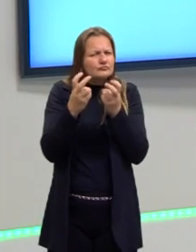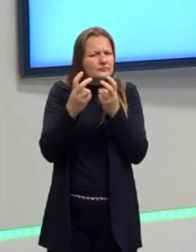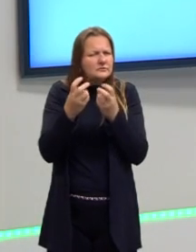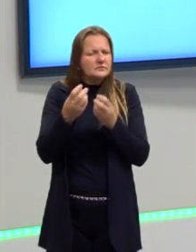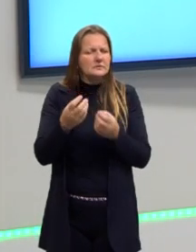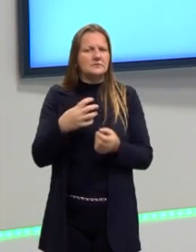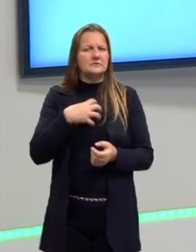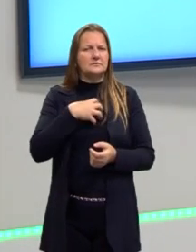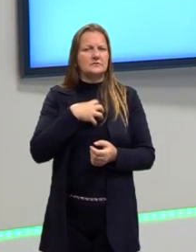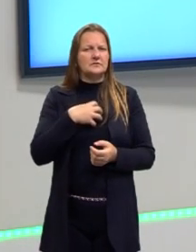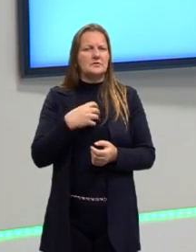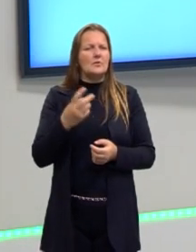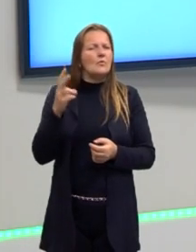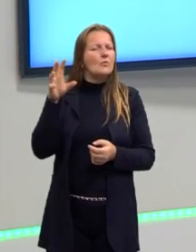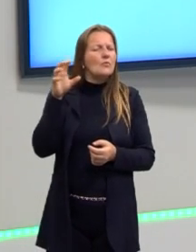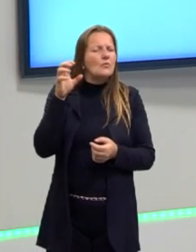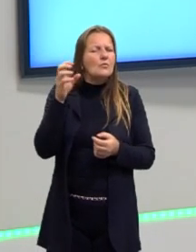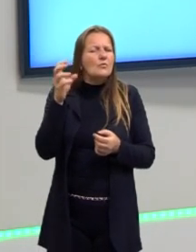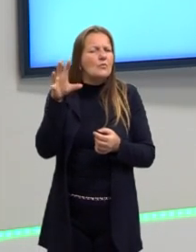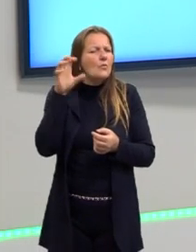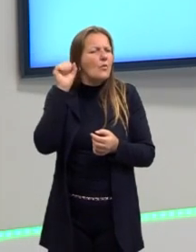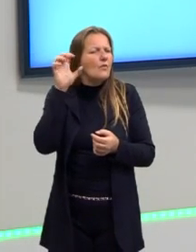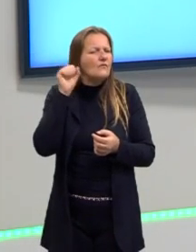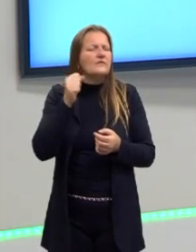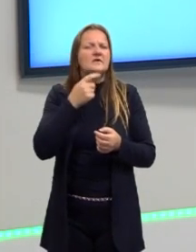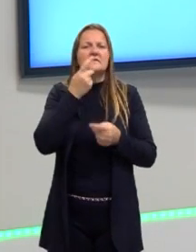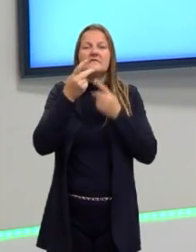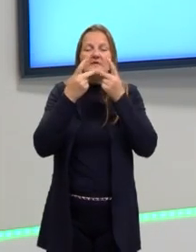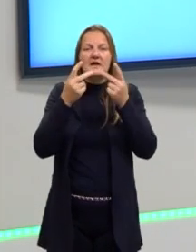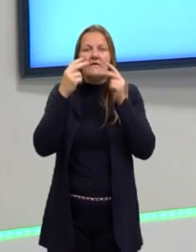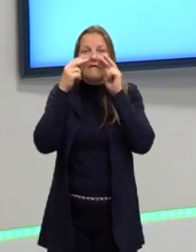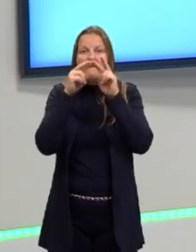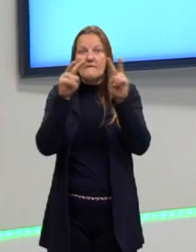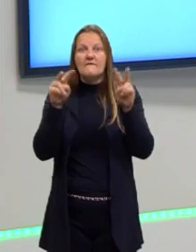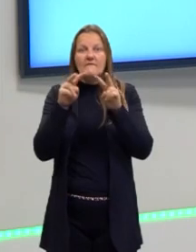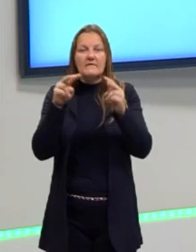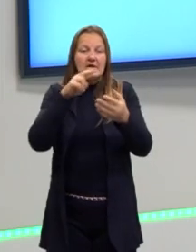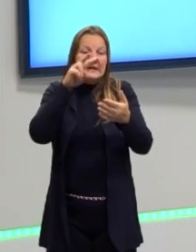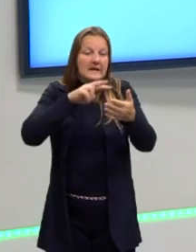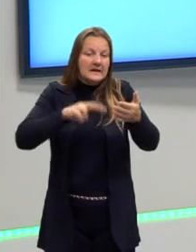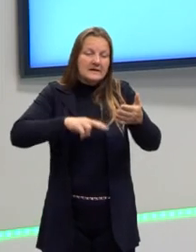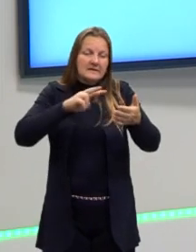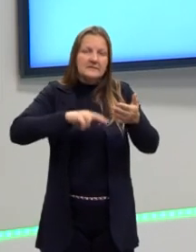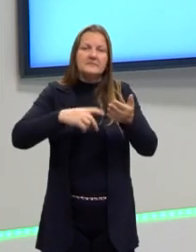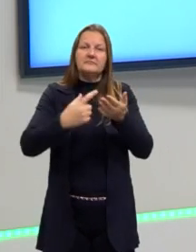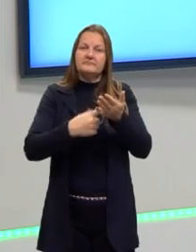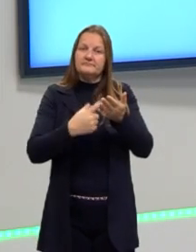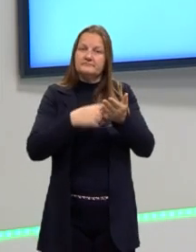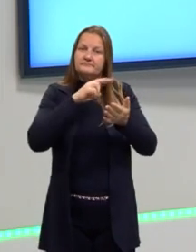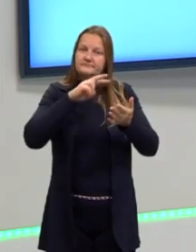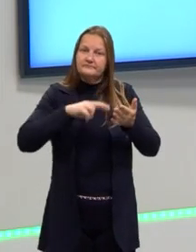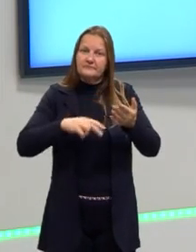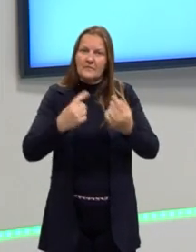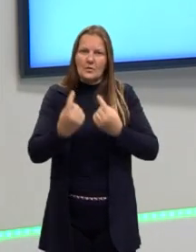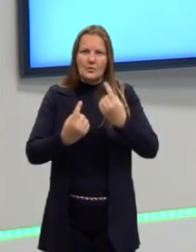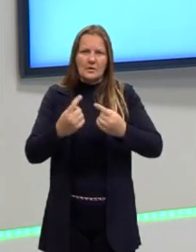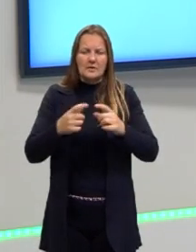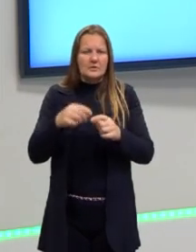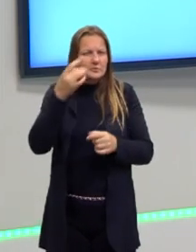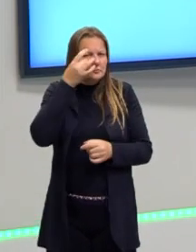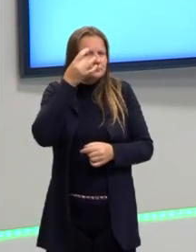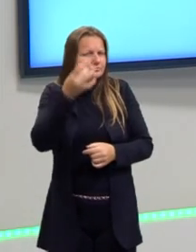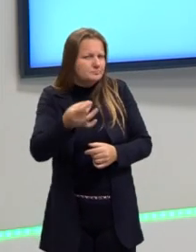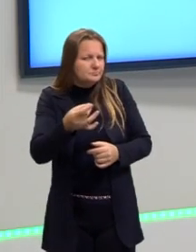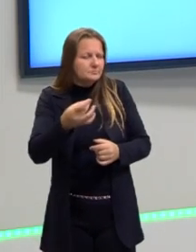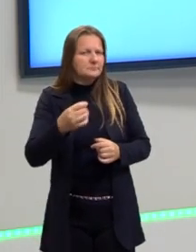já ouvi falar é o que eu já vi alguém fazendo é o que eu já li em algum lugar então tem sempre estar antenado